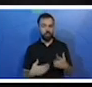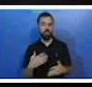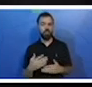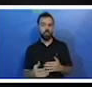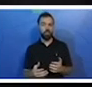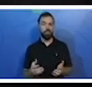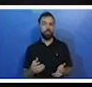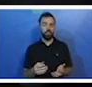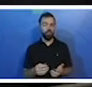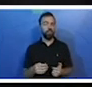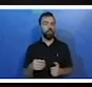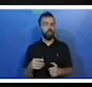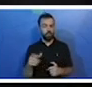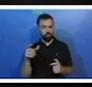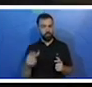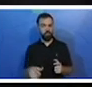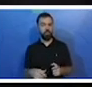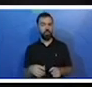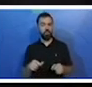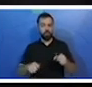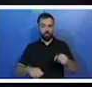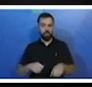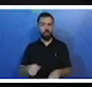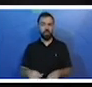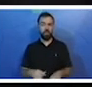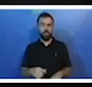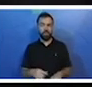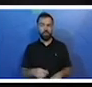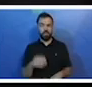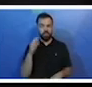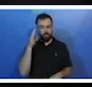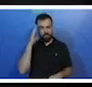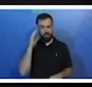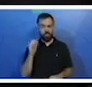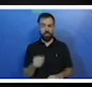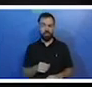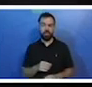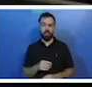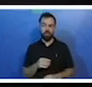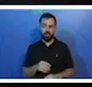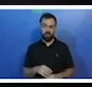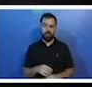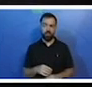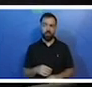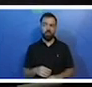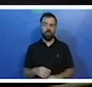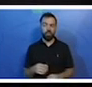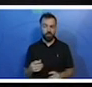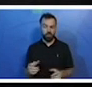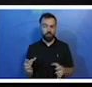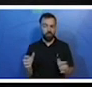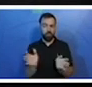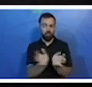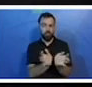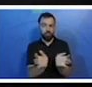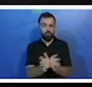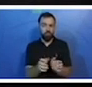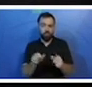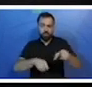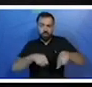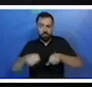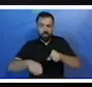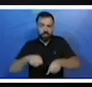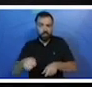onde as pessoas já sabem andar de bicicleta e querem praticar esse exercício, elas se juntam para fazer esse tipo de interação. Então por isso que nós chamamos